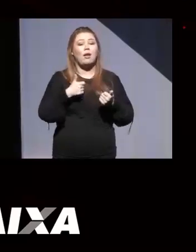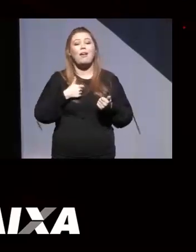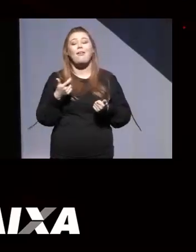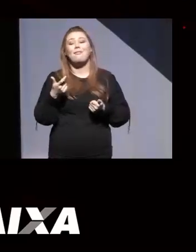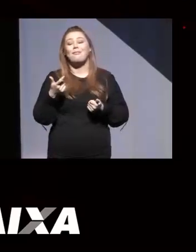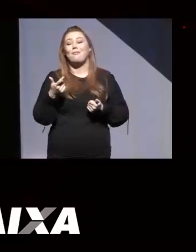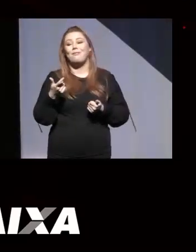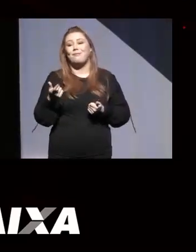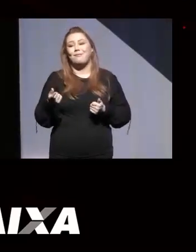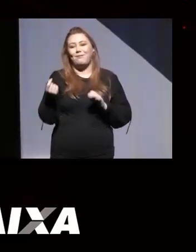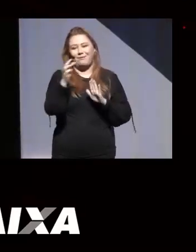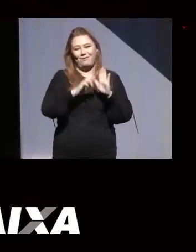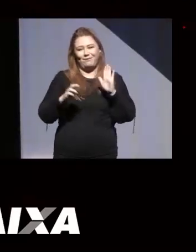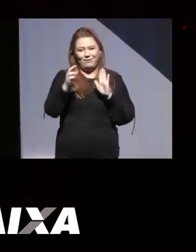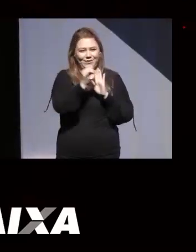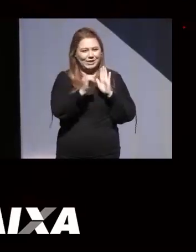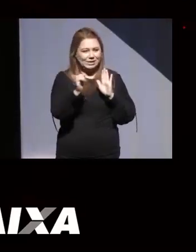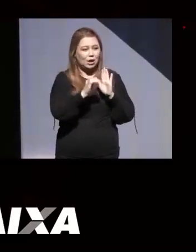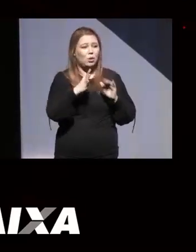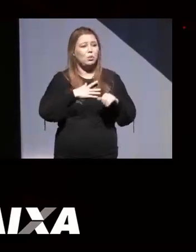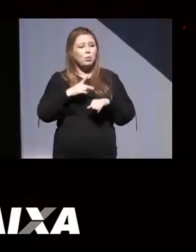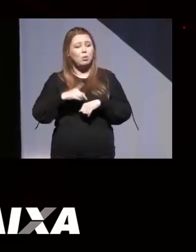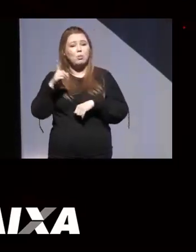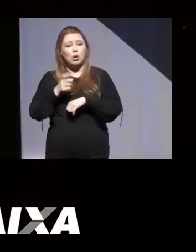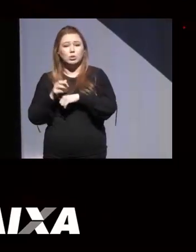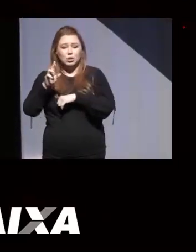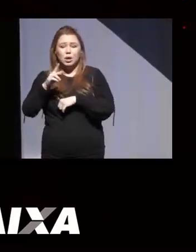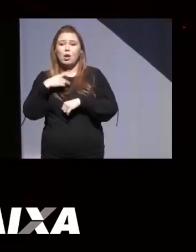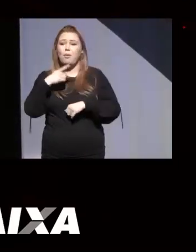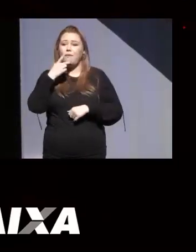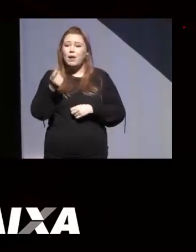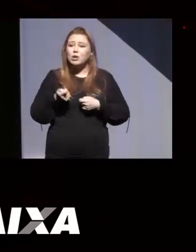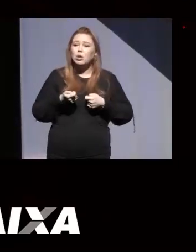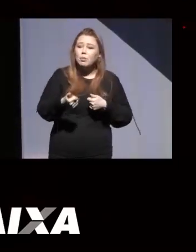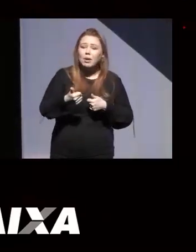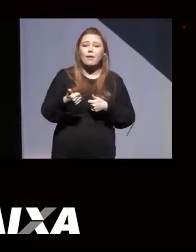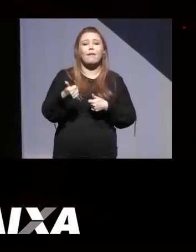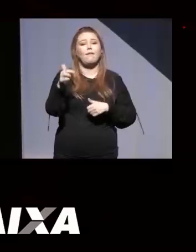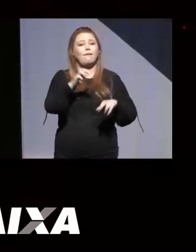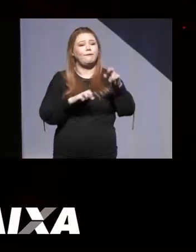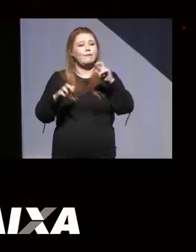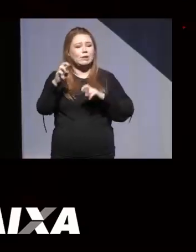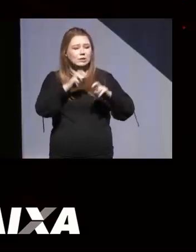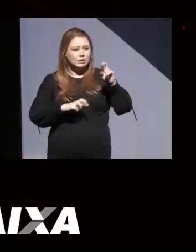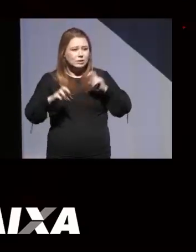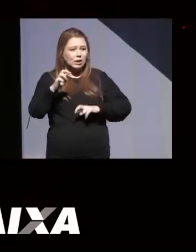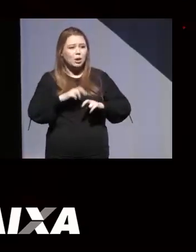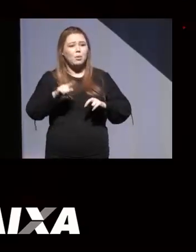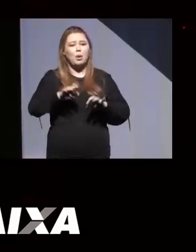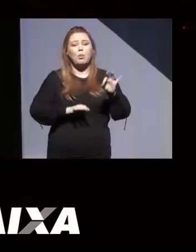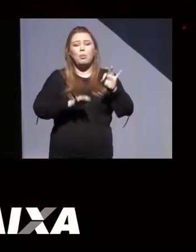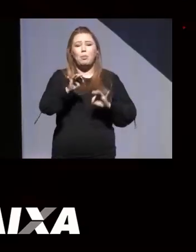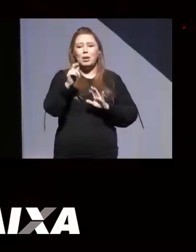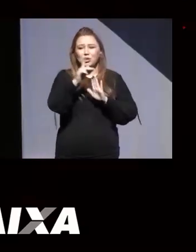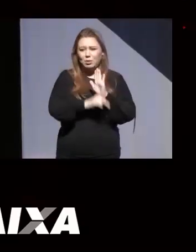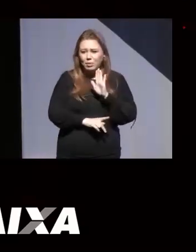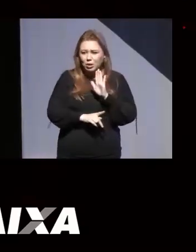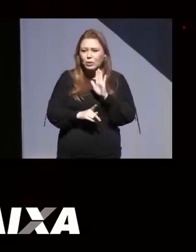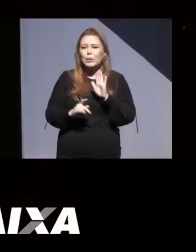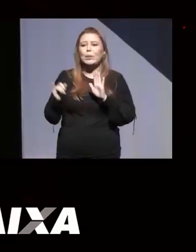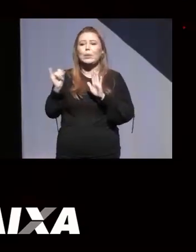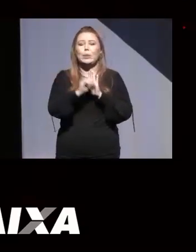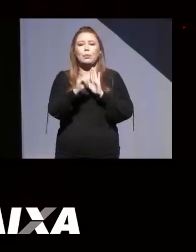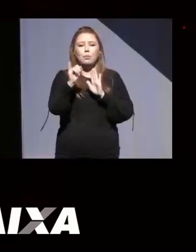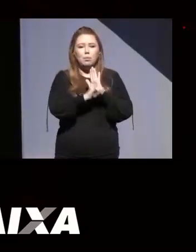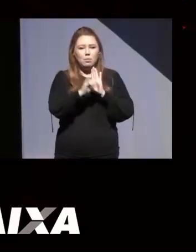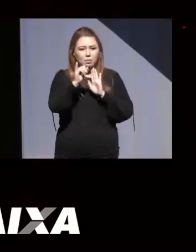meu pós-doutorado, eu decidi que eu ia escrever sobre benefícios fiscais como forma de planejamento tributário lícito. Na medida